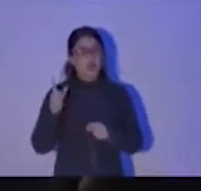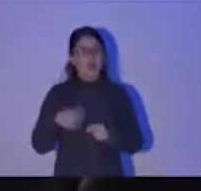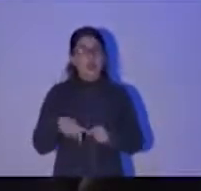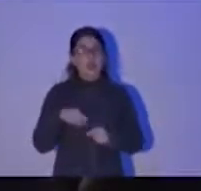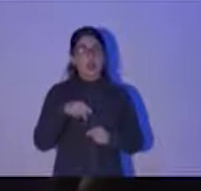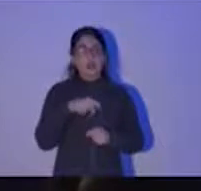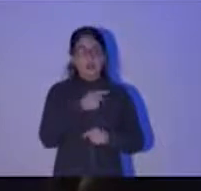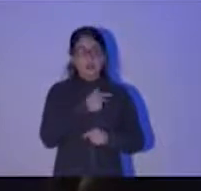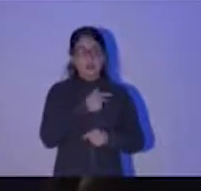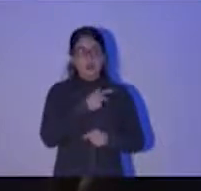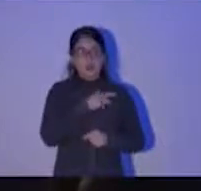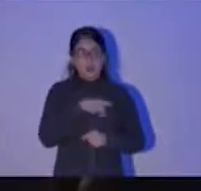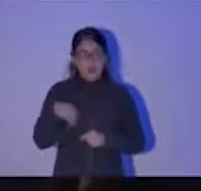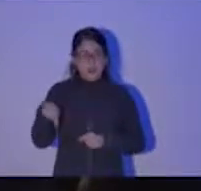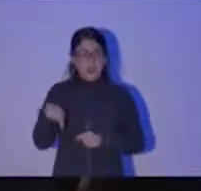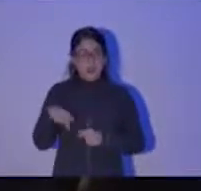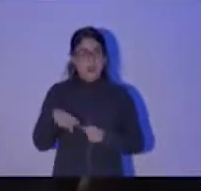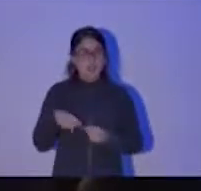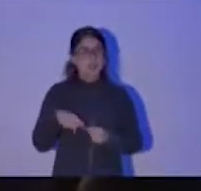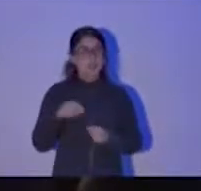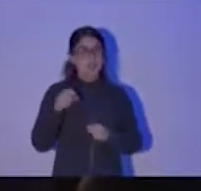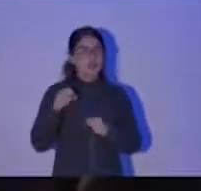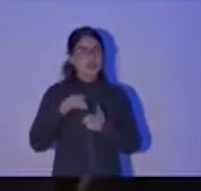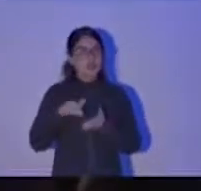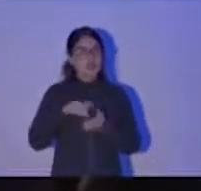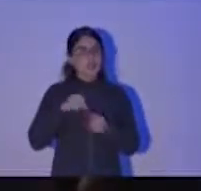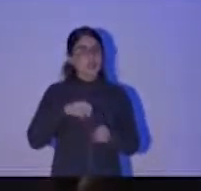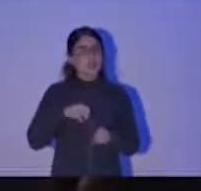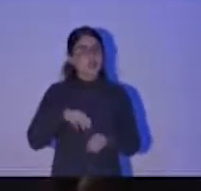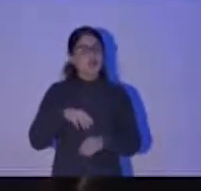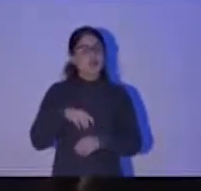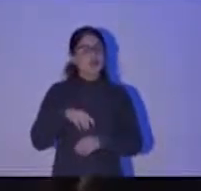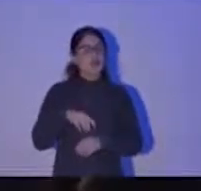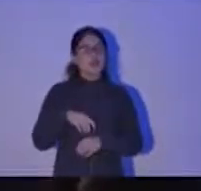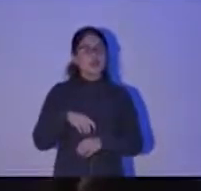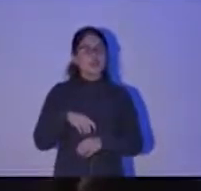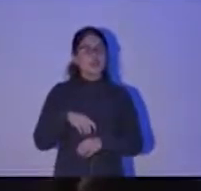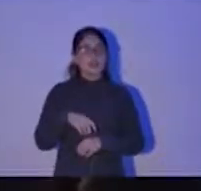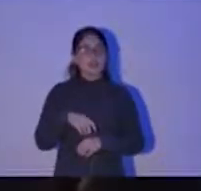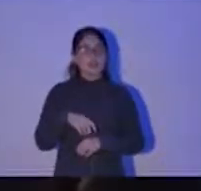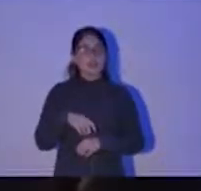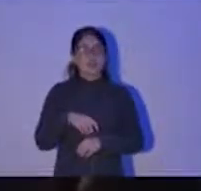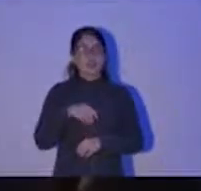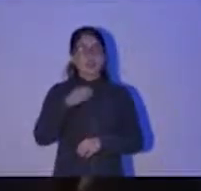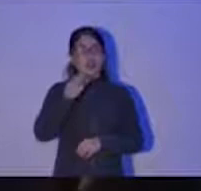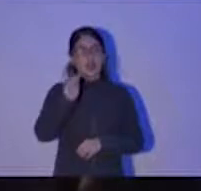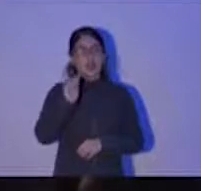da Sudimenute, São Paulo, Luiz Miguel. Bem-vindo.